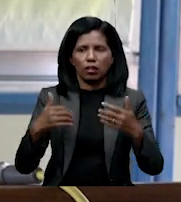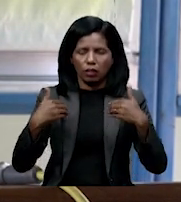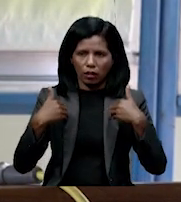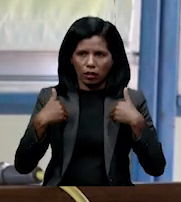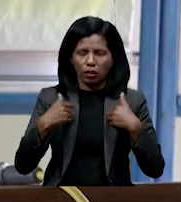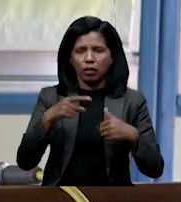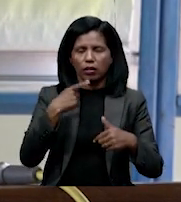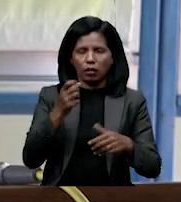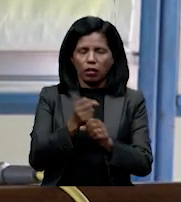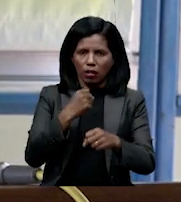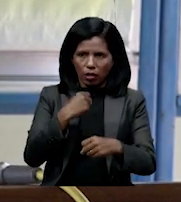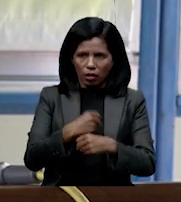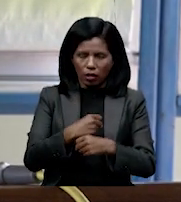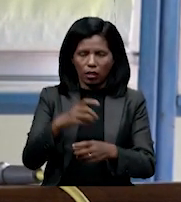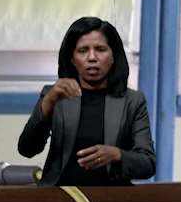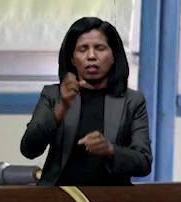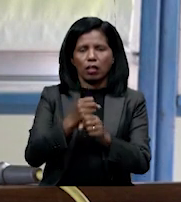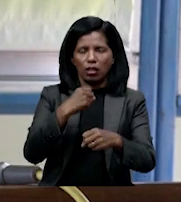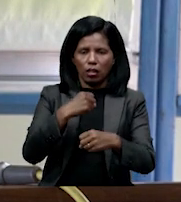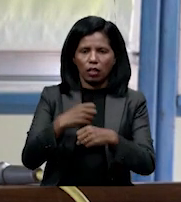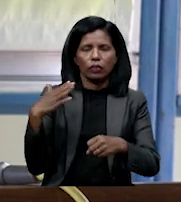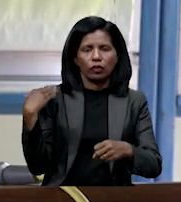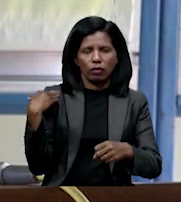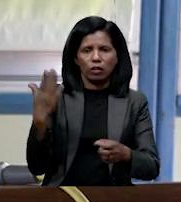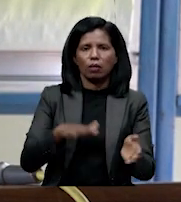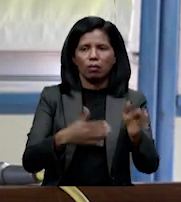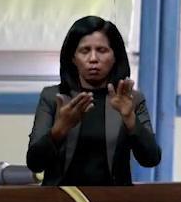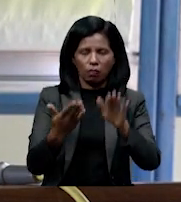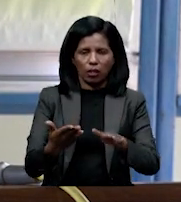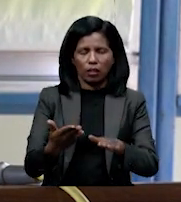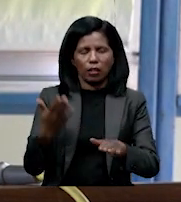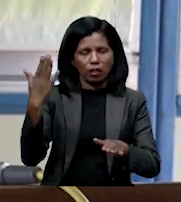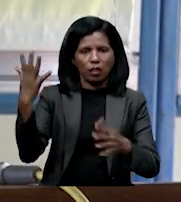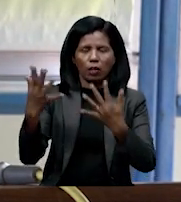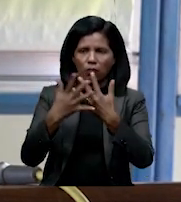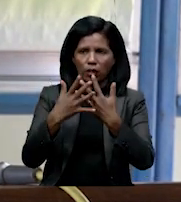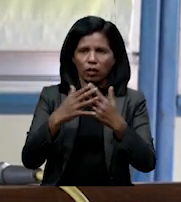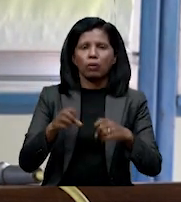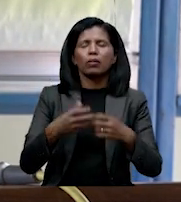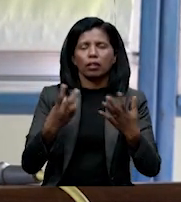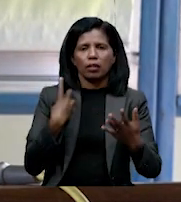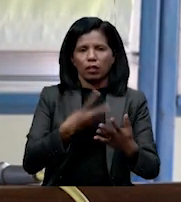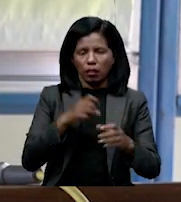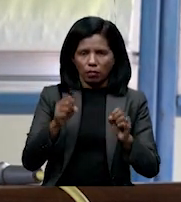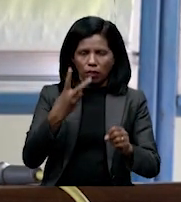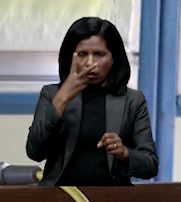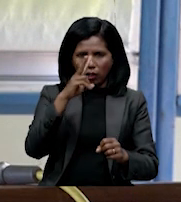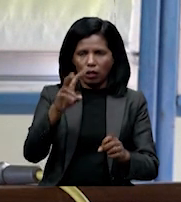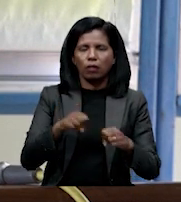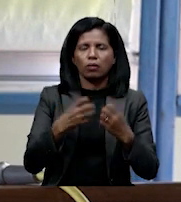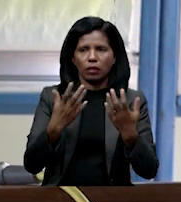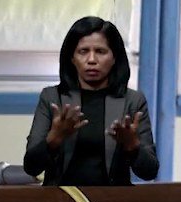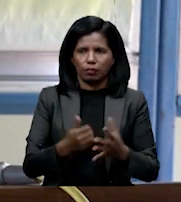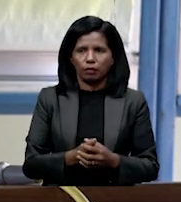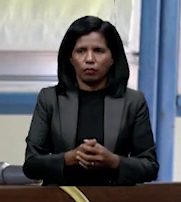se uma comete ia, se eu vou mate ia, e a cela, né, e não tu tem acompanha, se uma acontece ia, caso